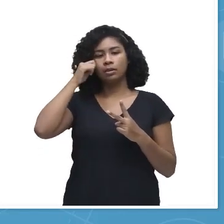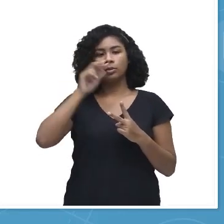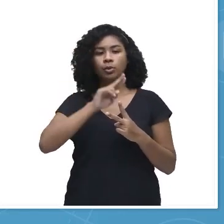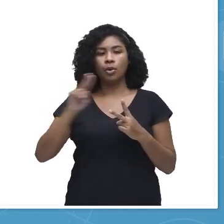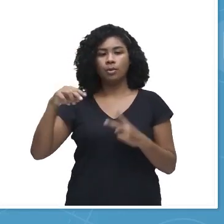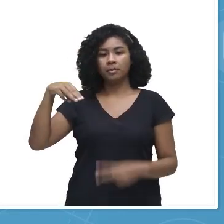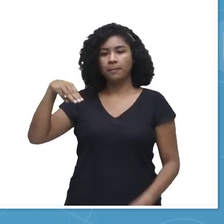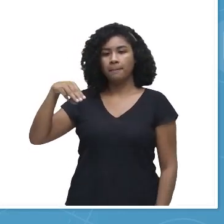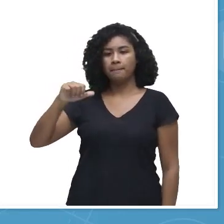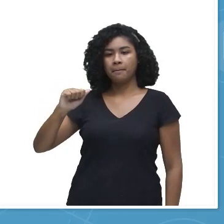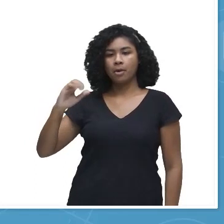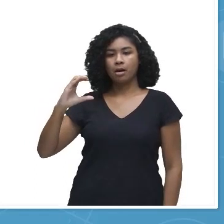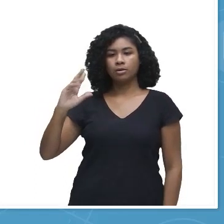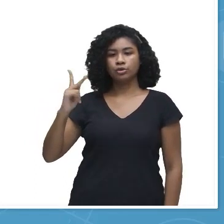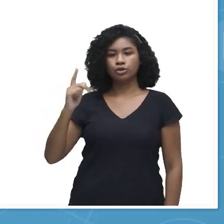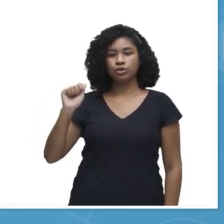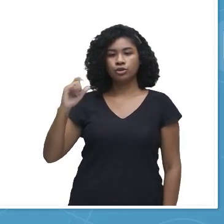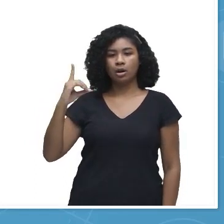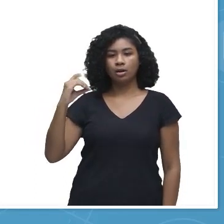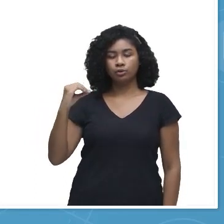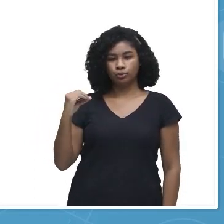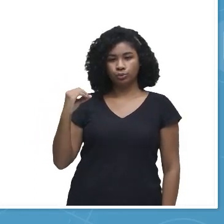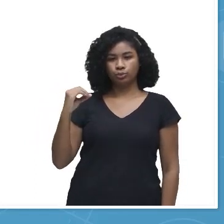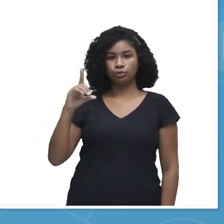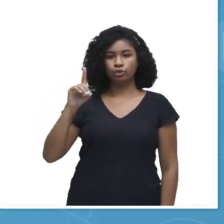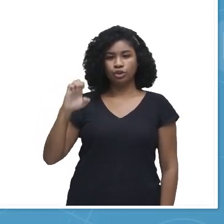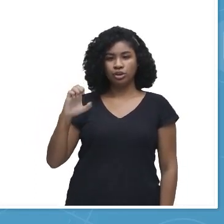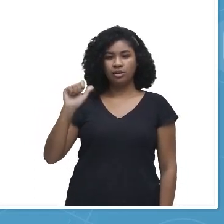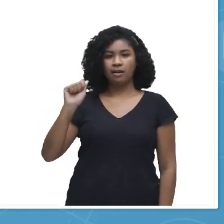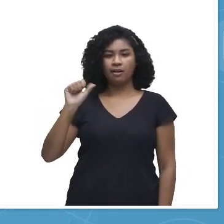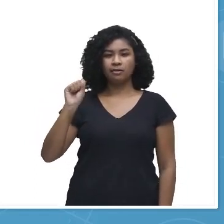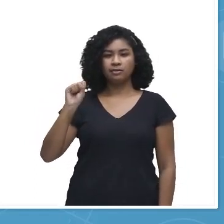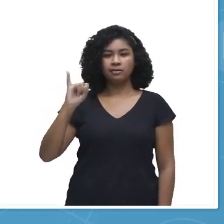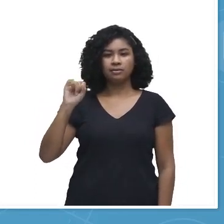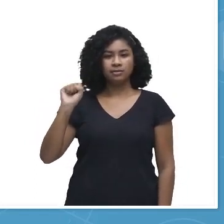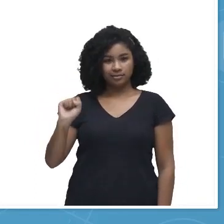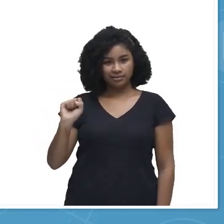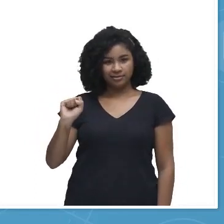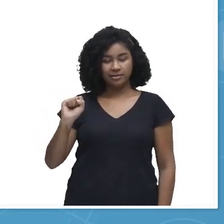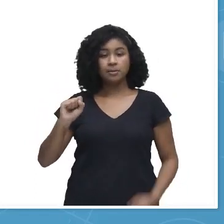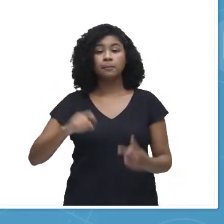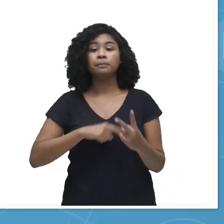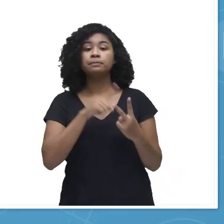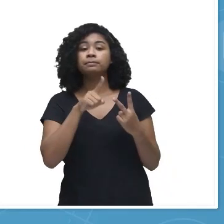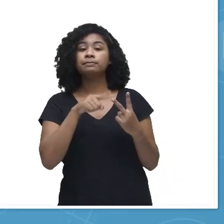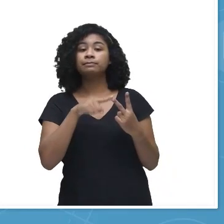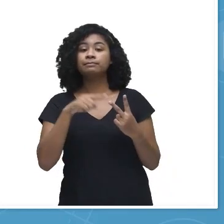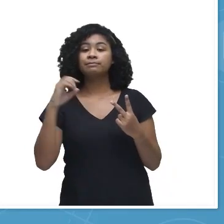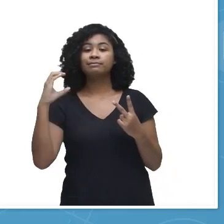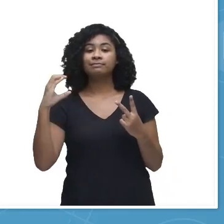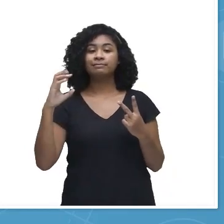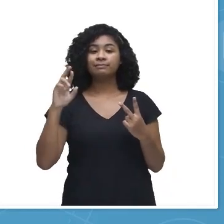de Assis. E a segunda referência negra é o Cruz